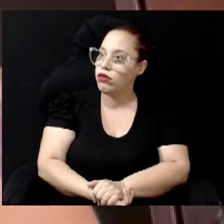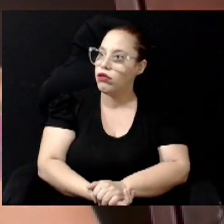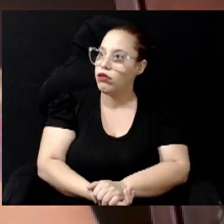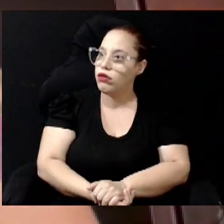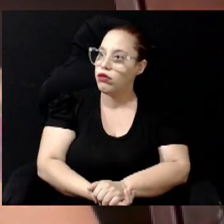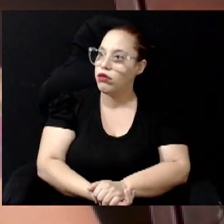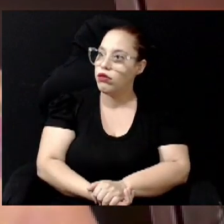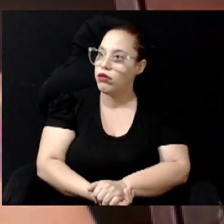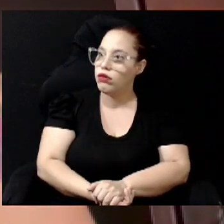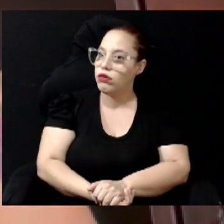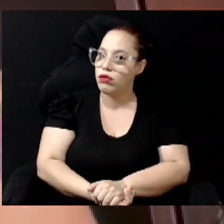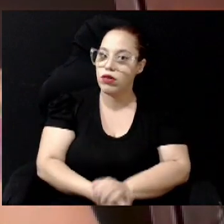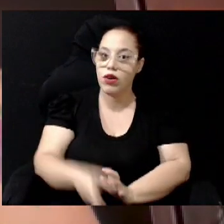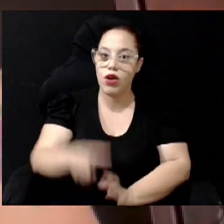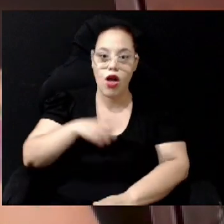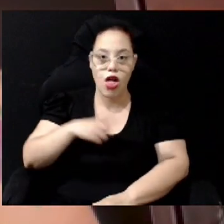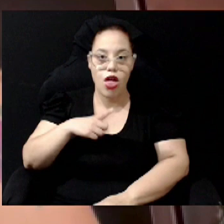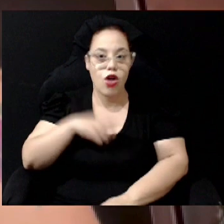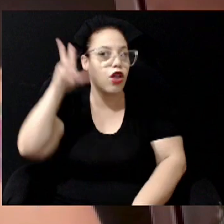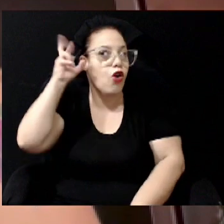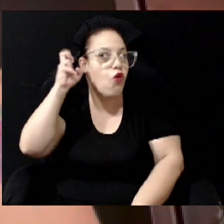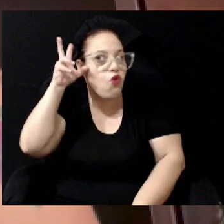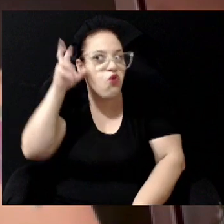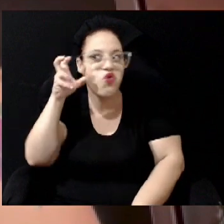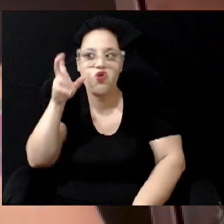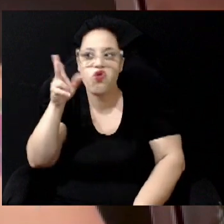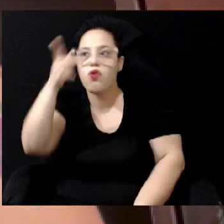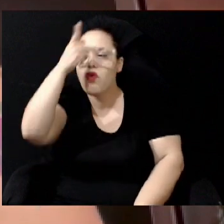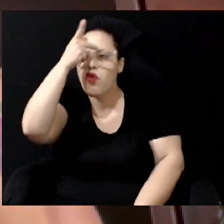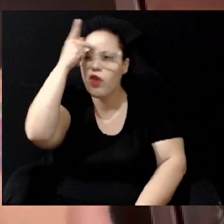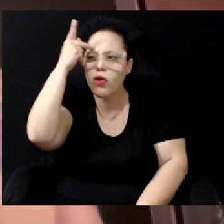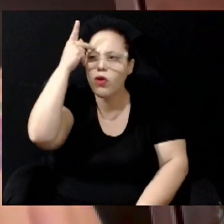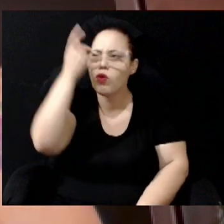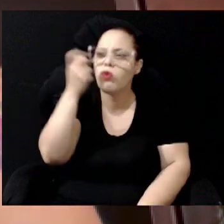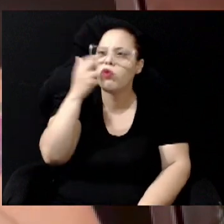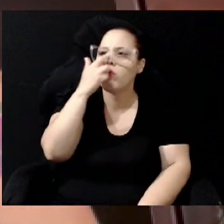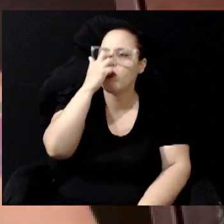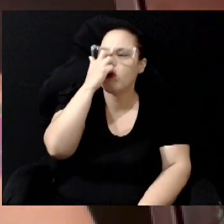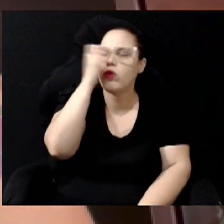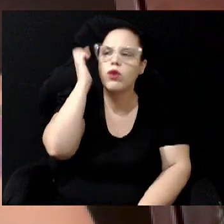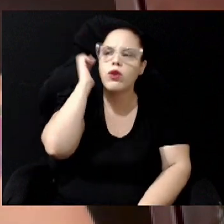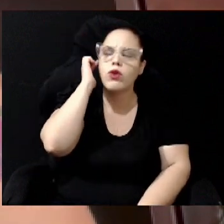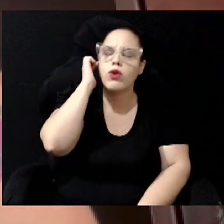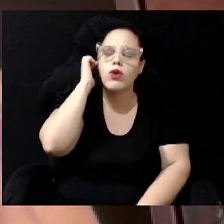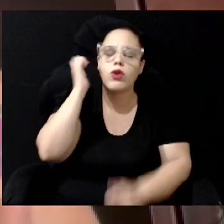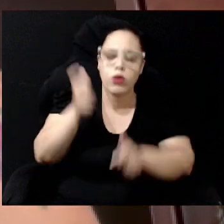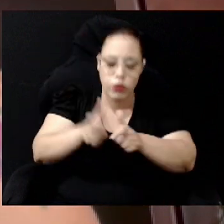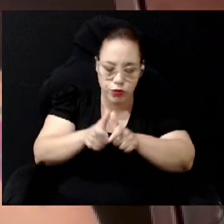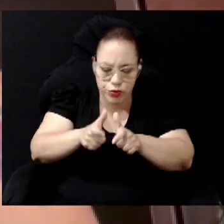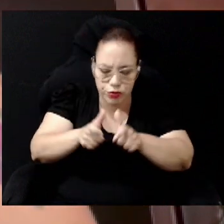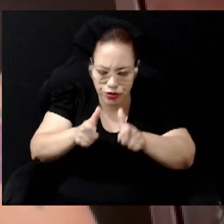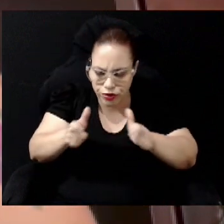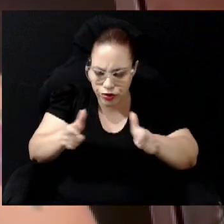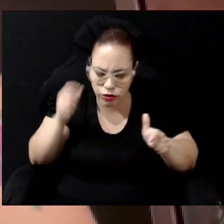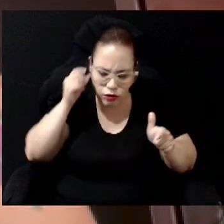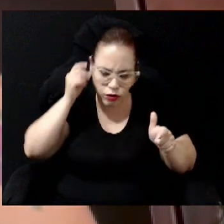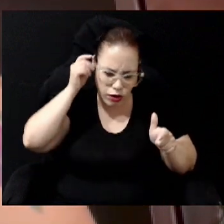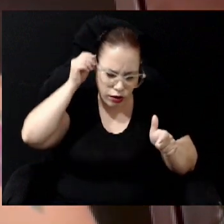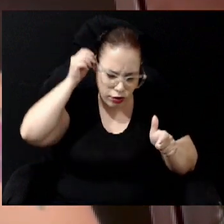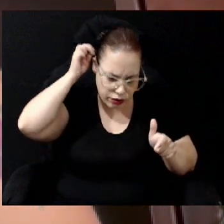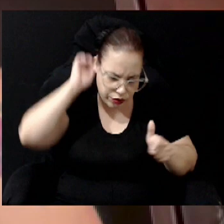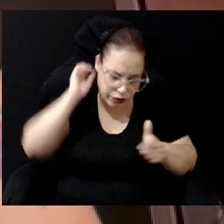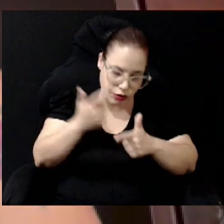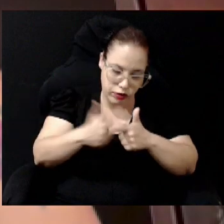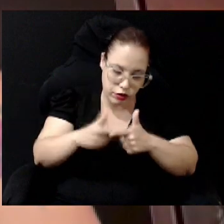gente tem ouvido bastante das pessoas o aumento de problemas de saúde